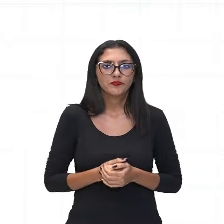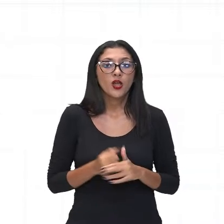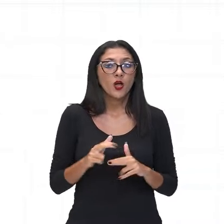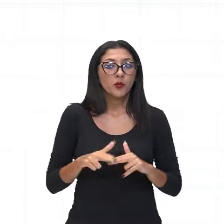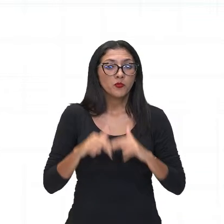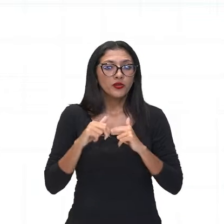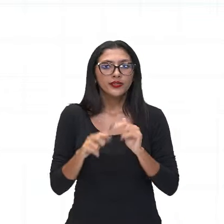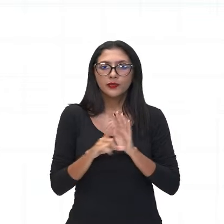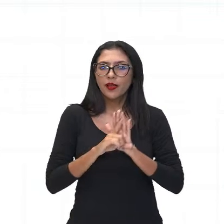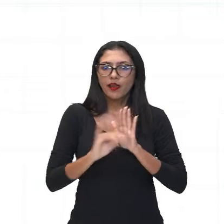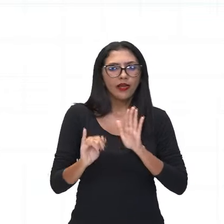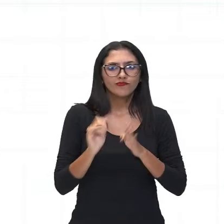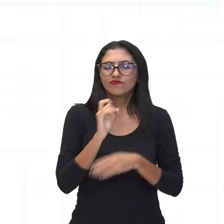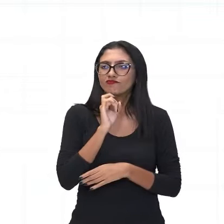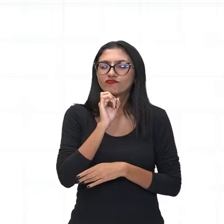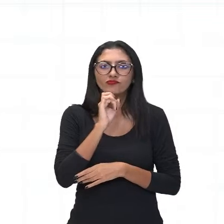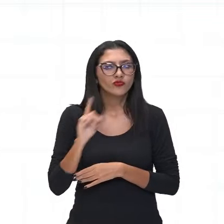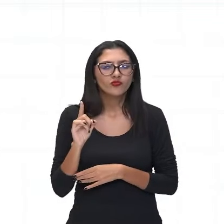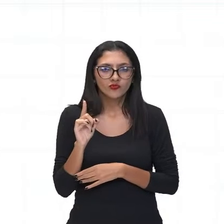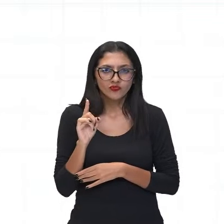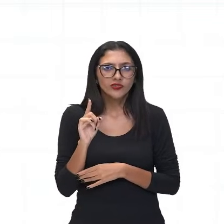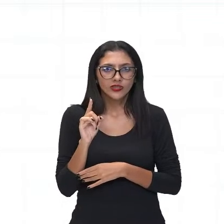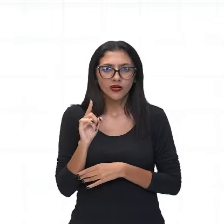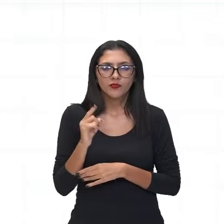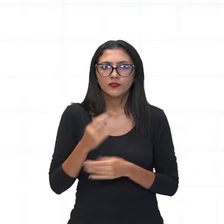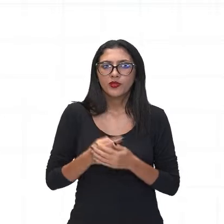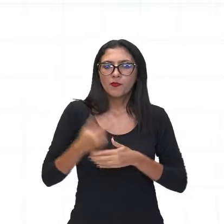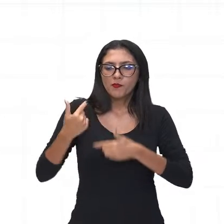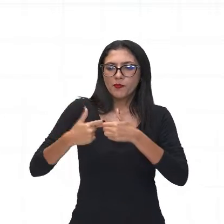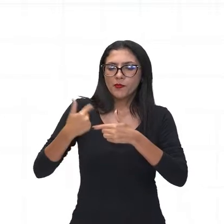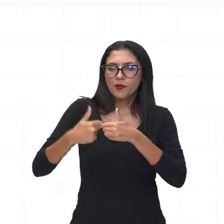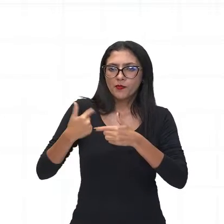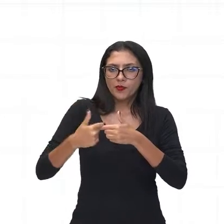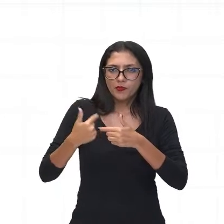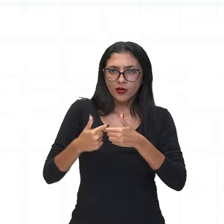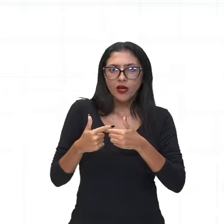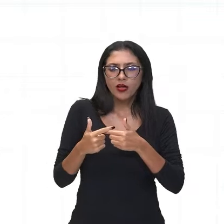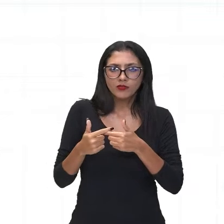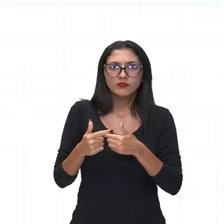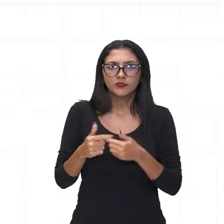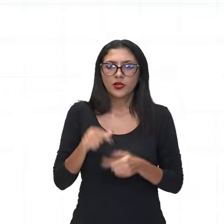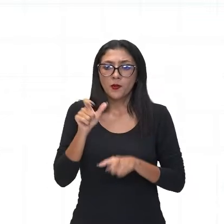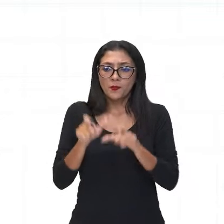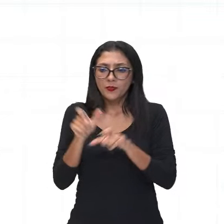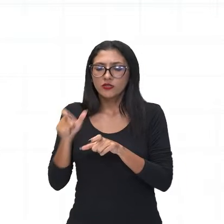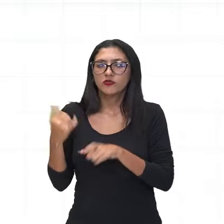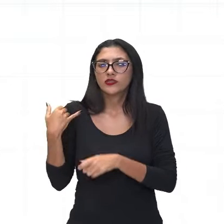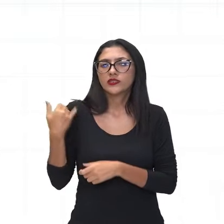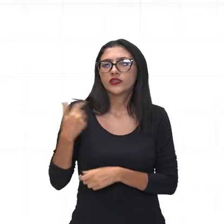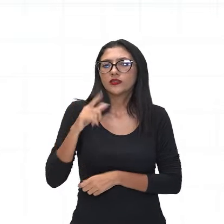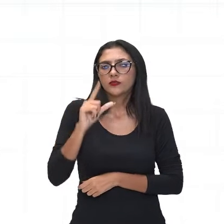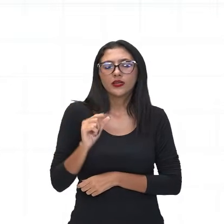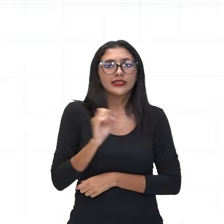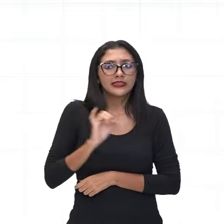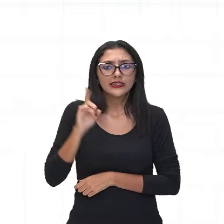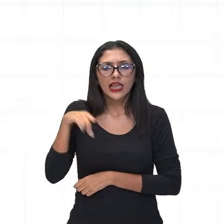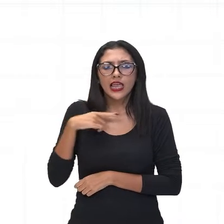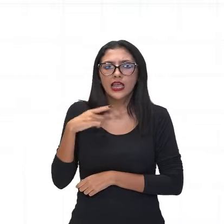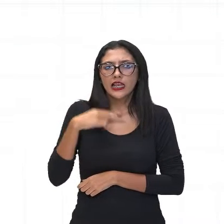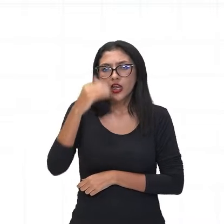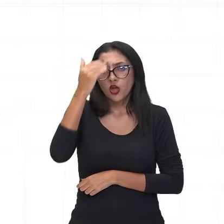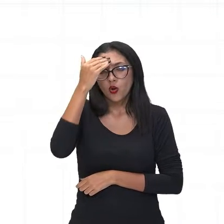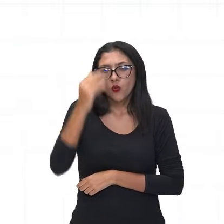não pode atribuir aos menores de 18 anos responsabilidades pela prática de crimes. Dizer que